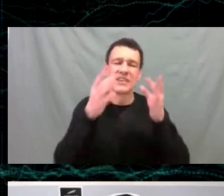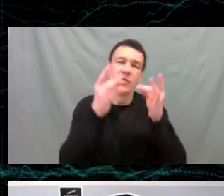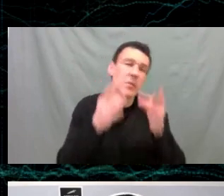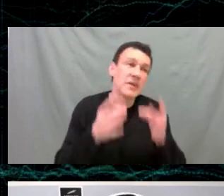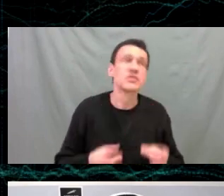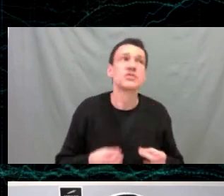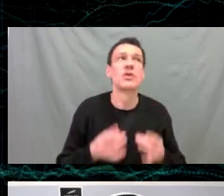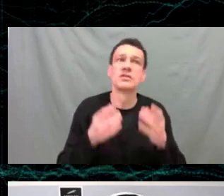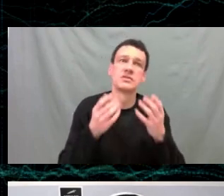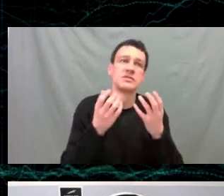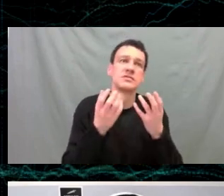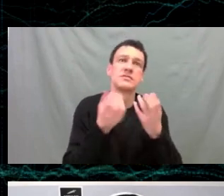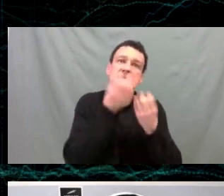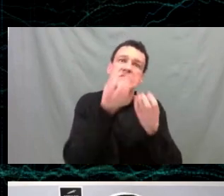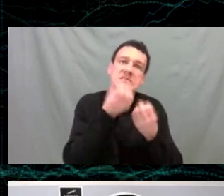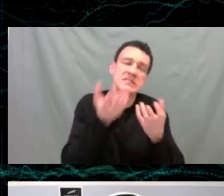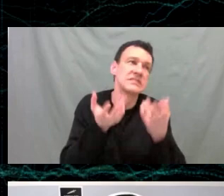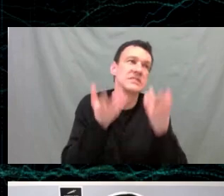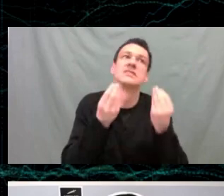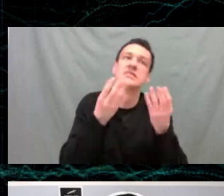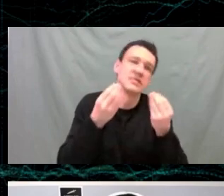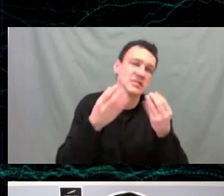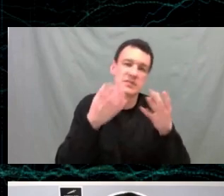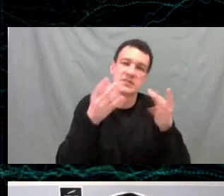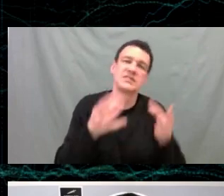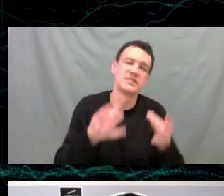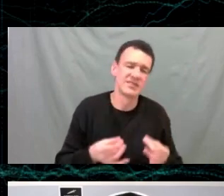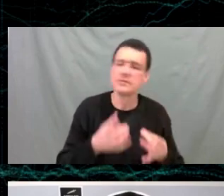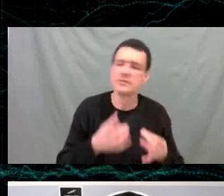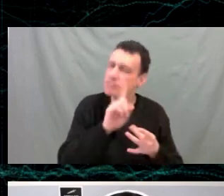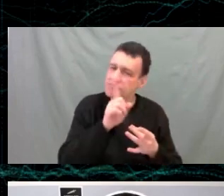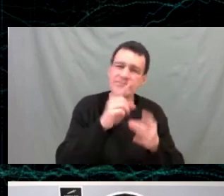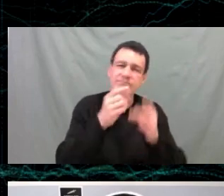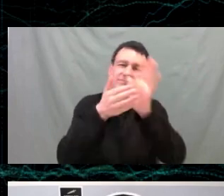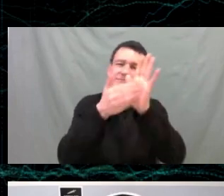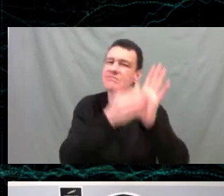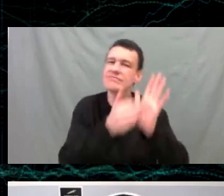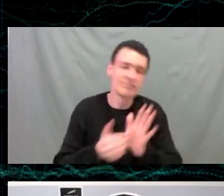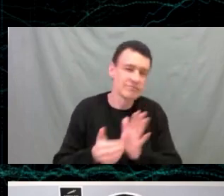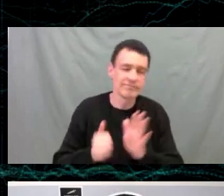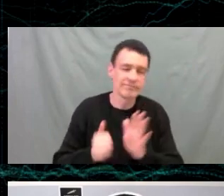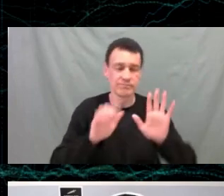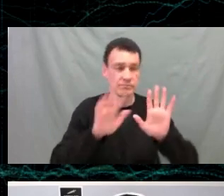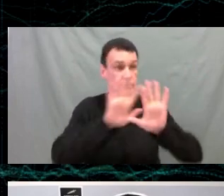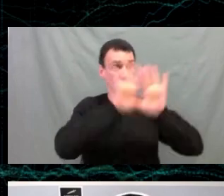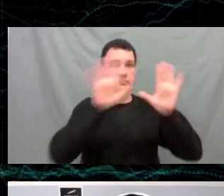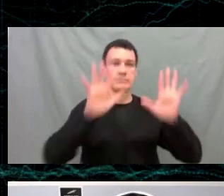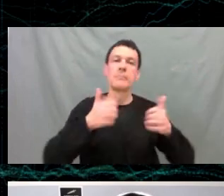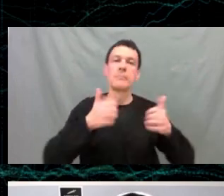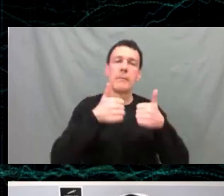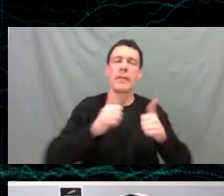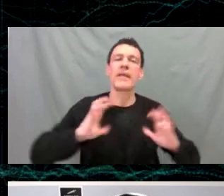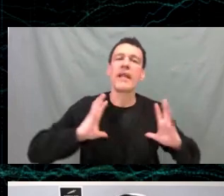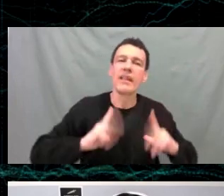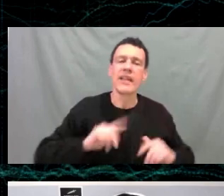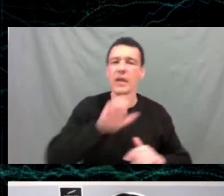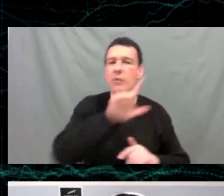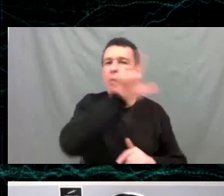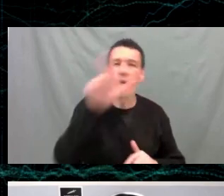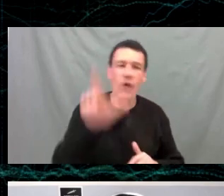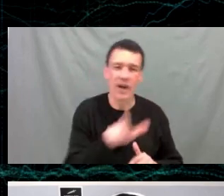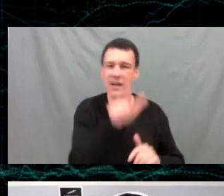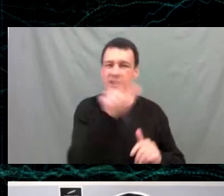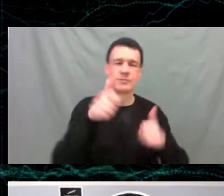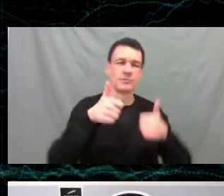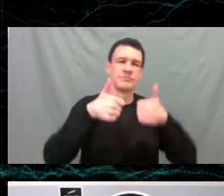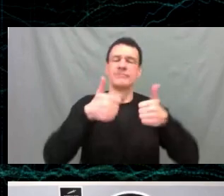E isso assim, eu acho que uma das coisas mais boas práticas que às vezes você não tem essa malícia, não tem